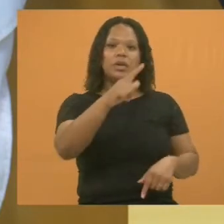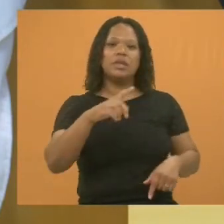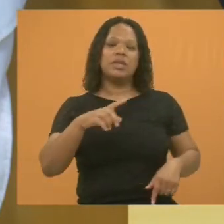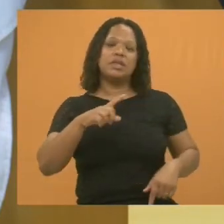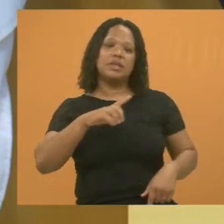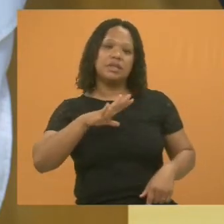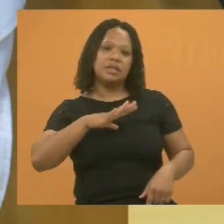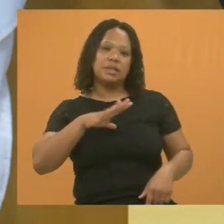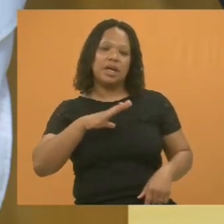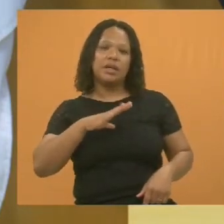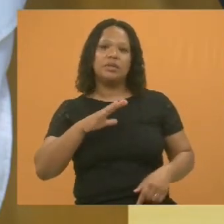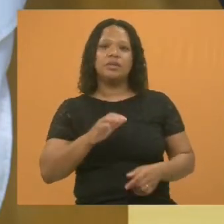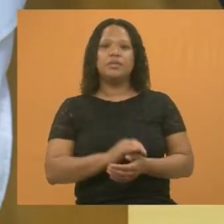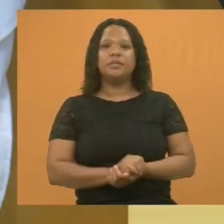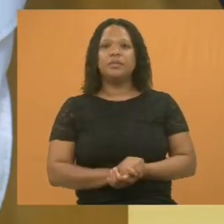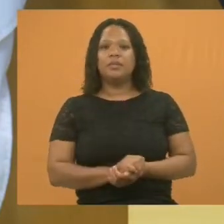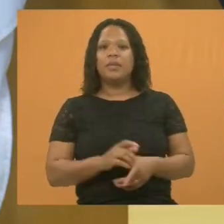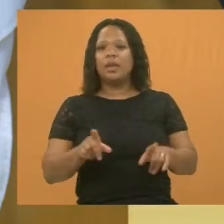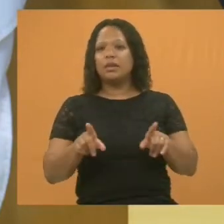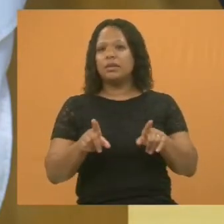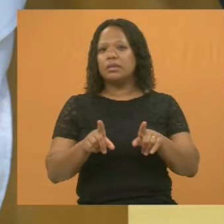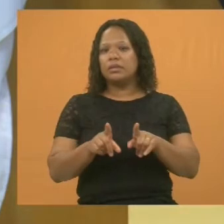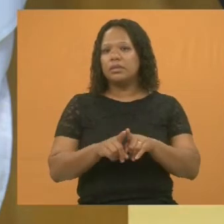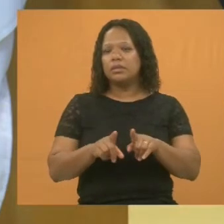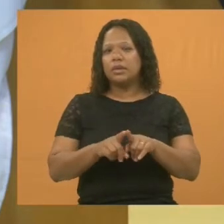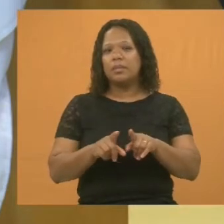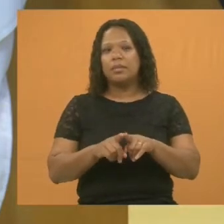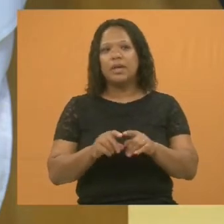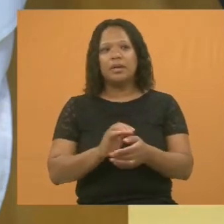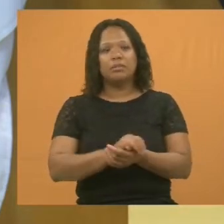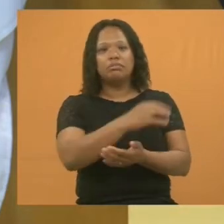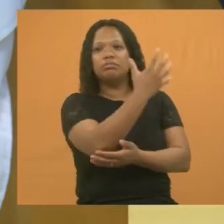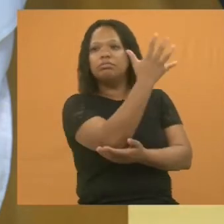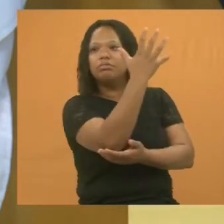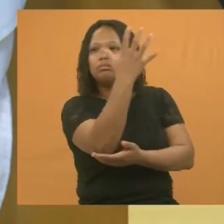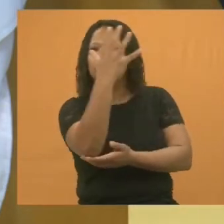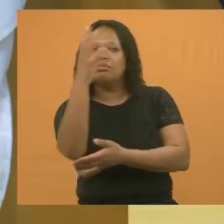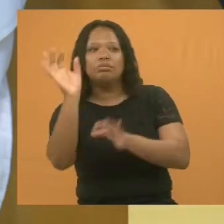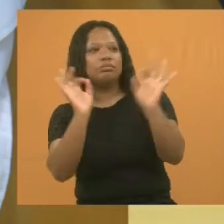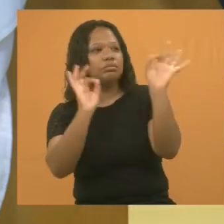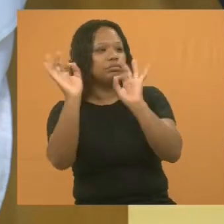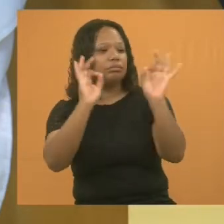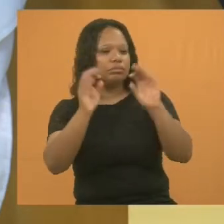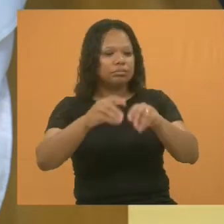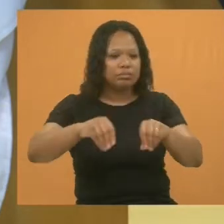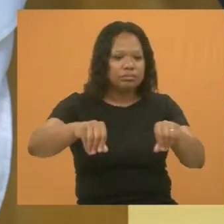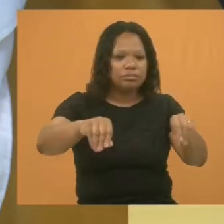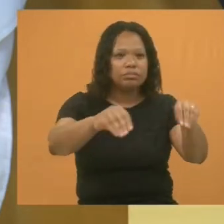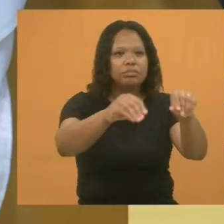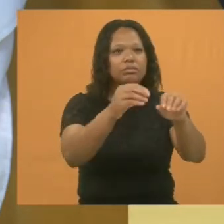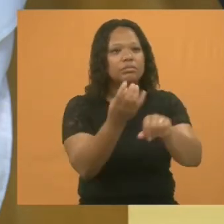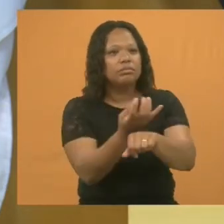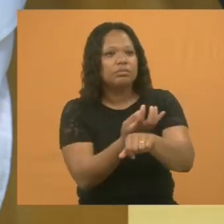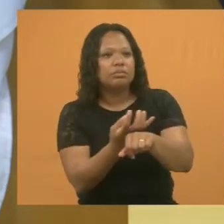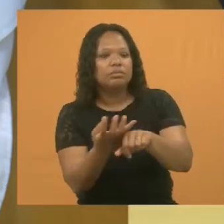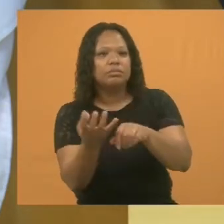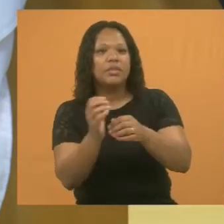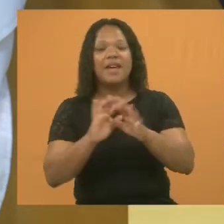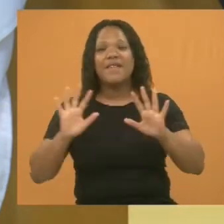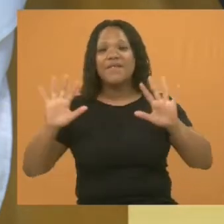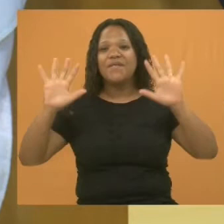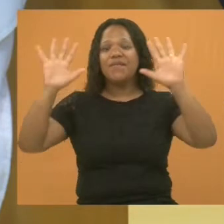Estética pessoal é o sistema de paisagismo e urbanismo da nossa cidade. Festas e comemorações